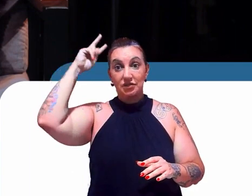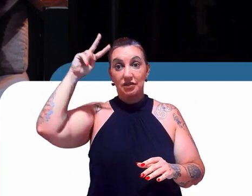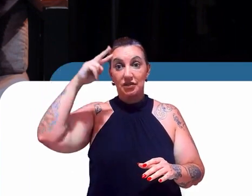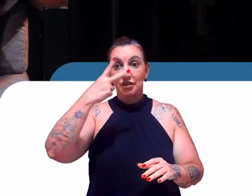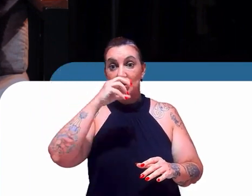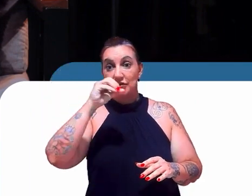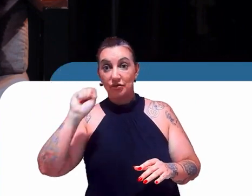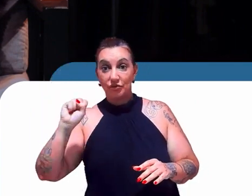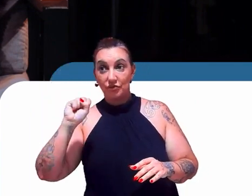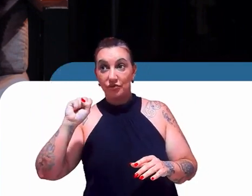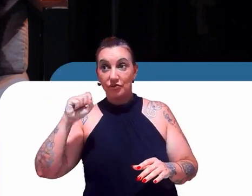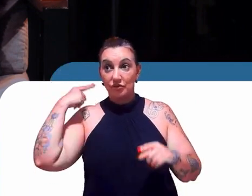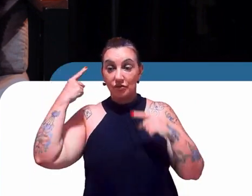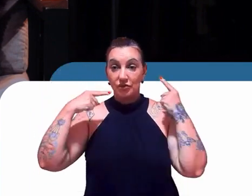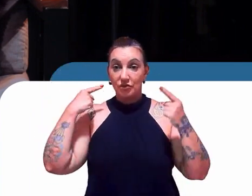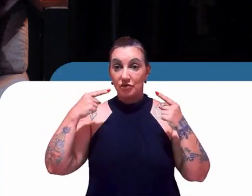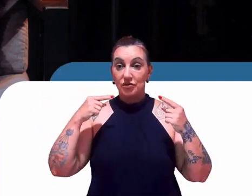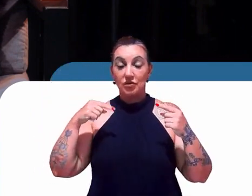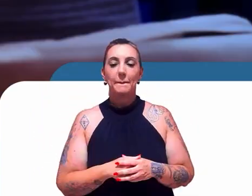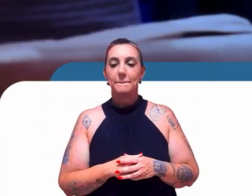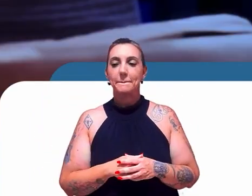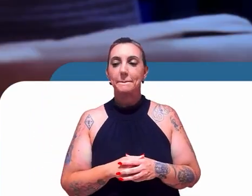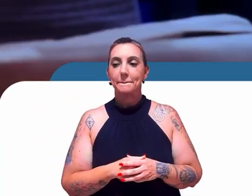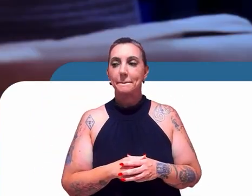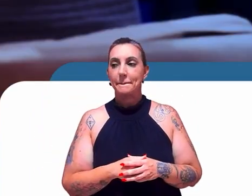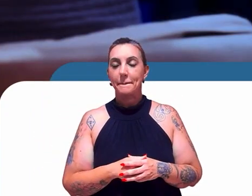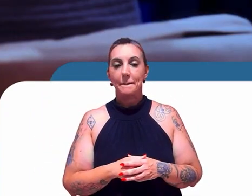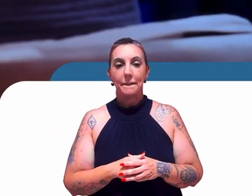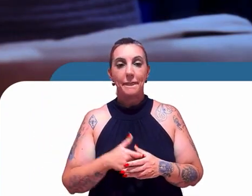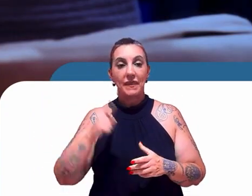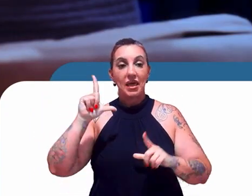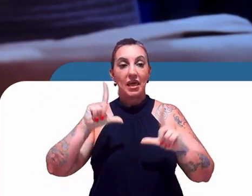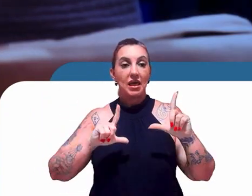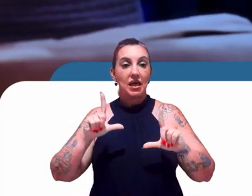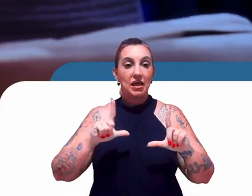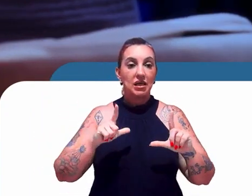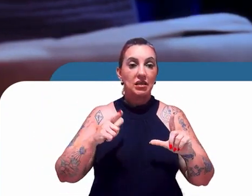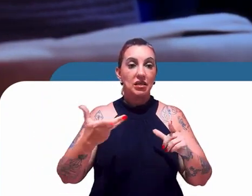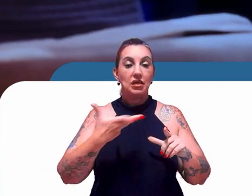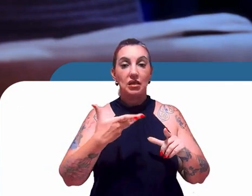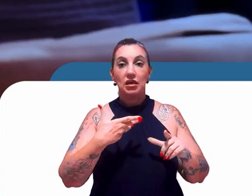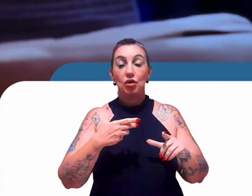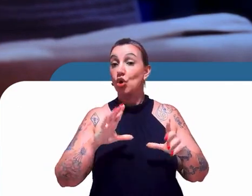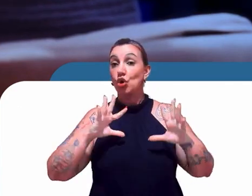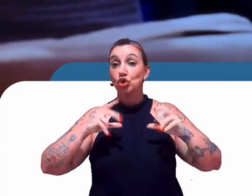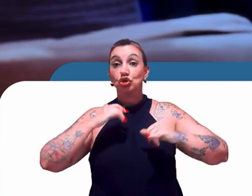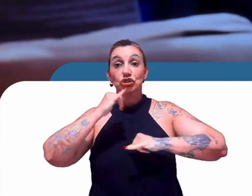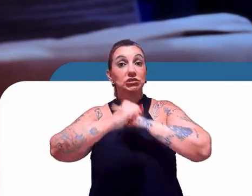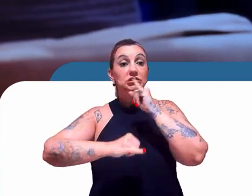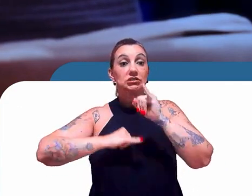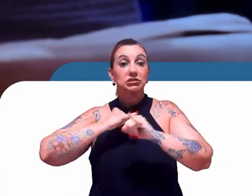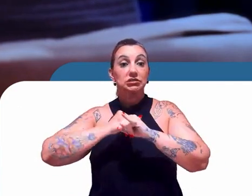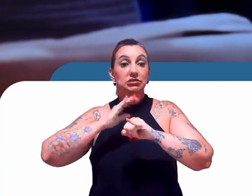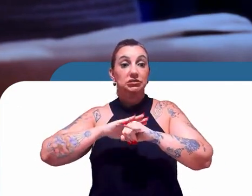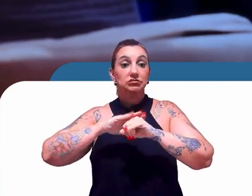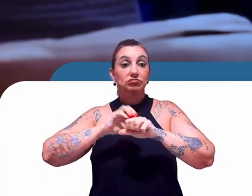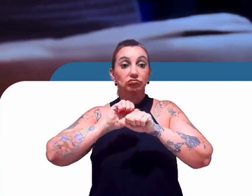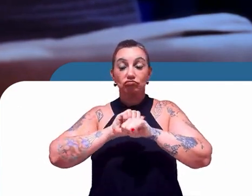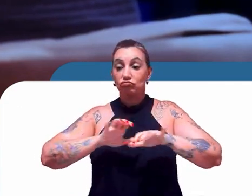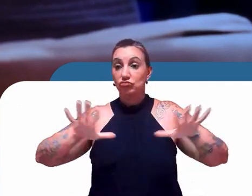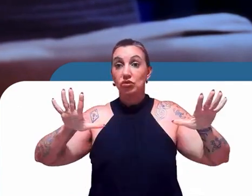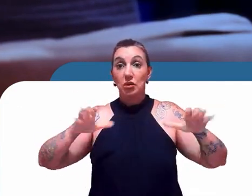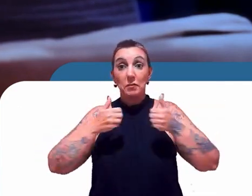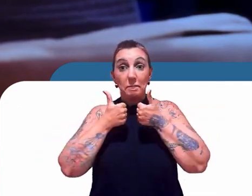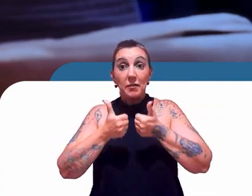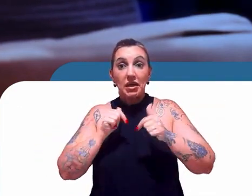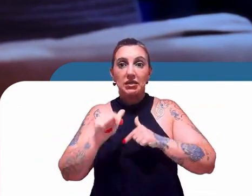do vocalista da Banda Casaca Renato Casanova antes tinha televisão que você tinha correr atrás tal Hoje tem uma internet que a galera faz até o certo trabalha